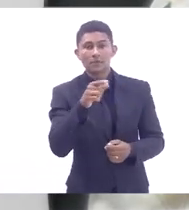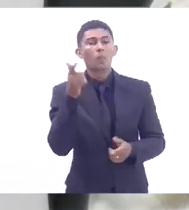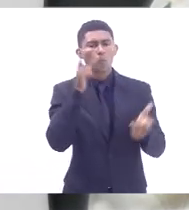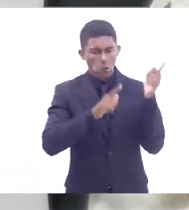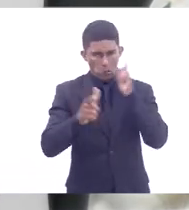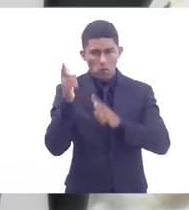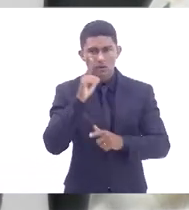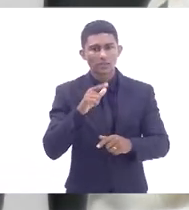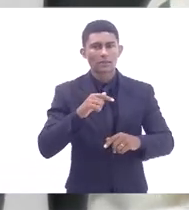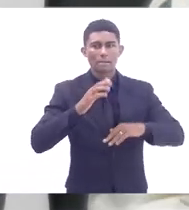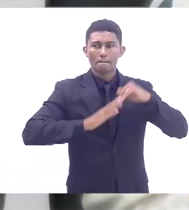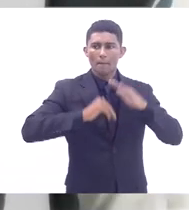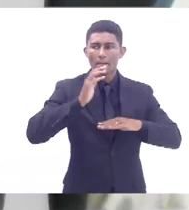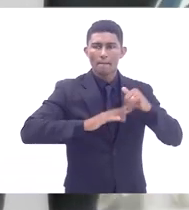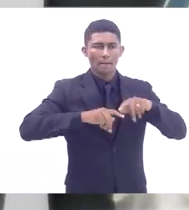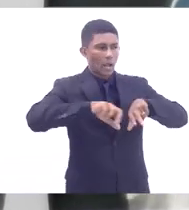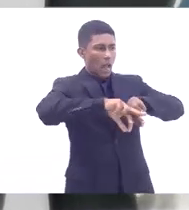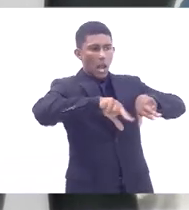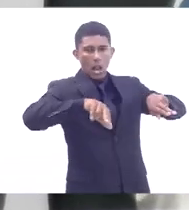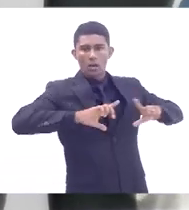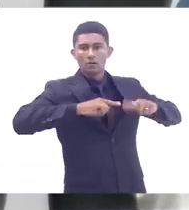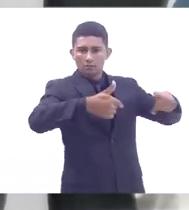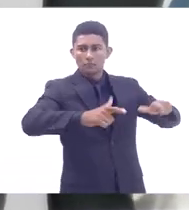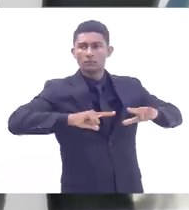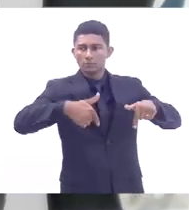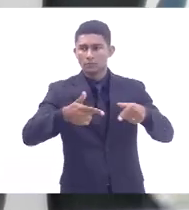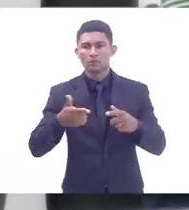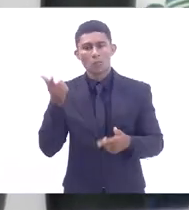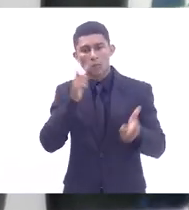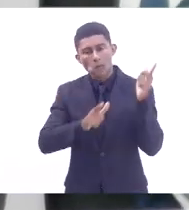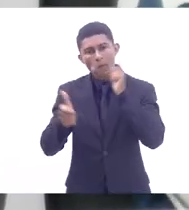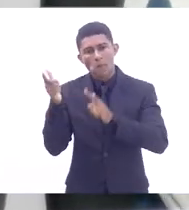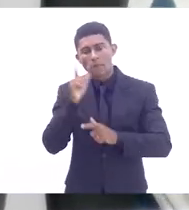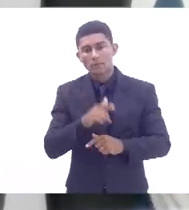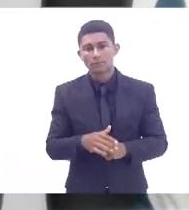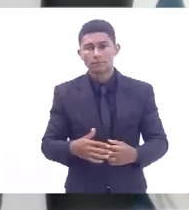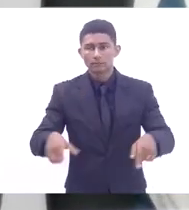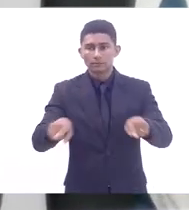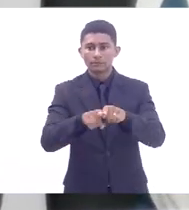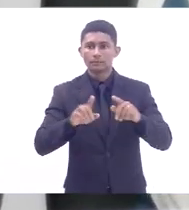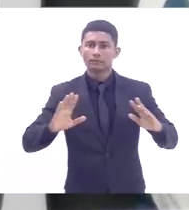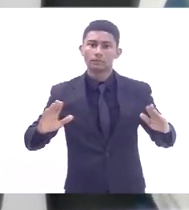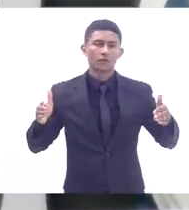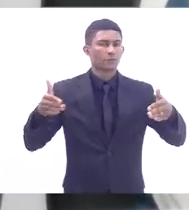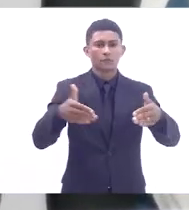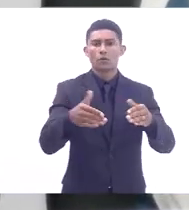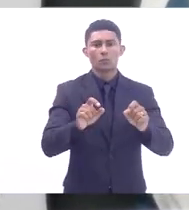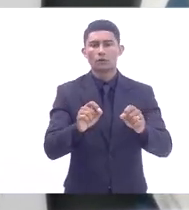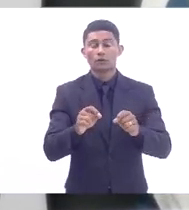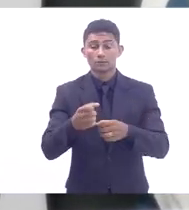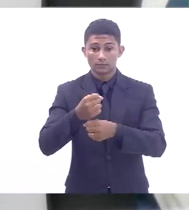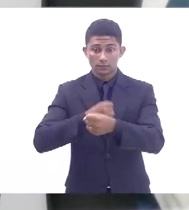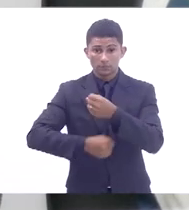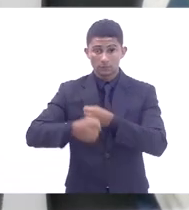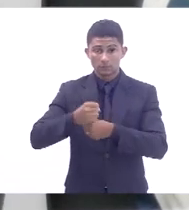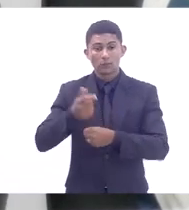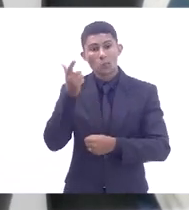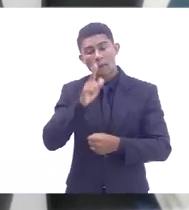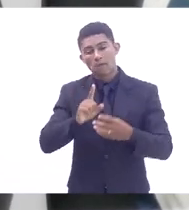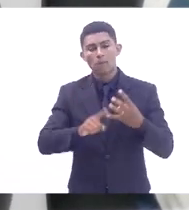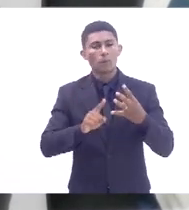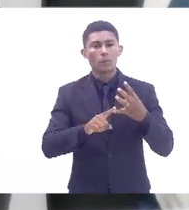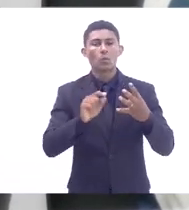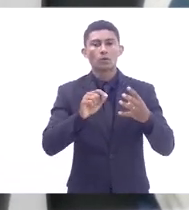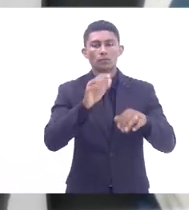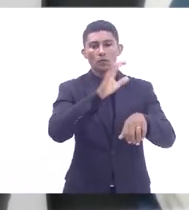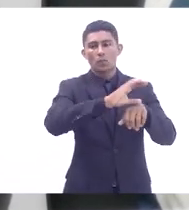para poder realizar aulas práticas em frente o trabalho e principalmente no fórum da graduação e no ano passado conseguimos inclusive